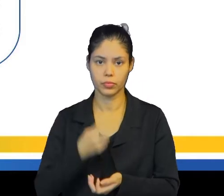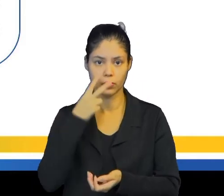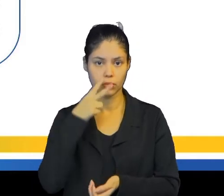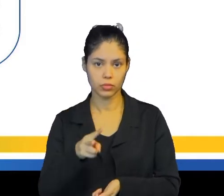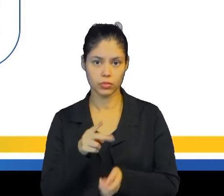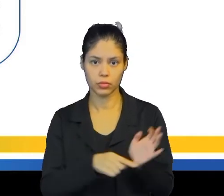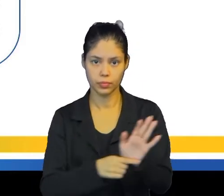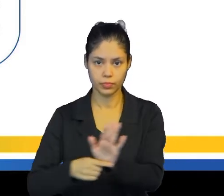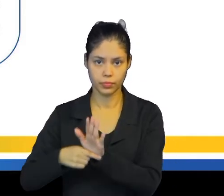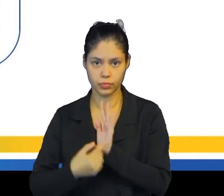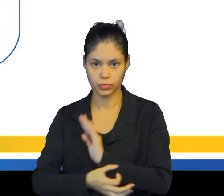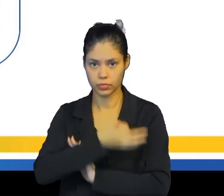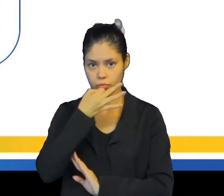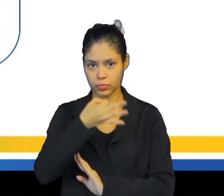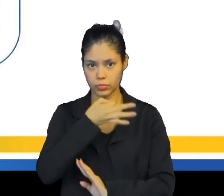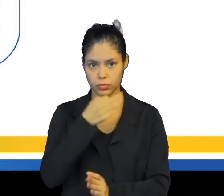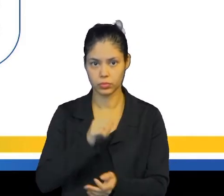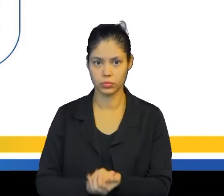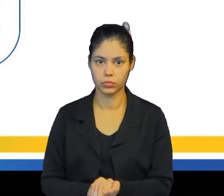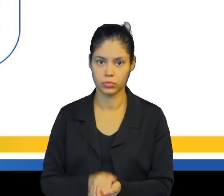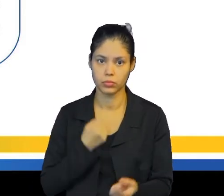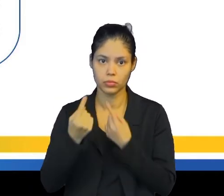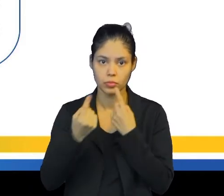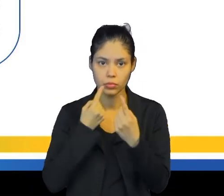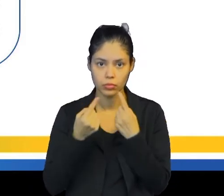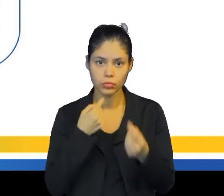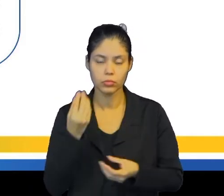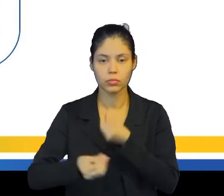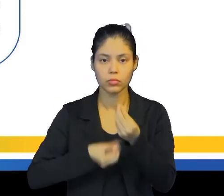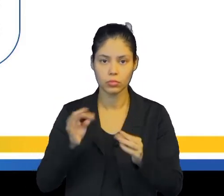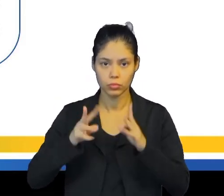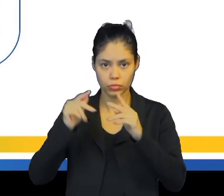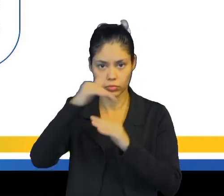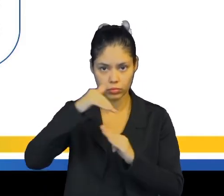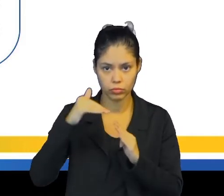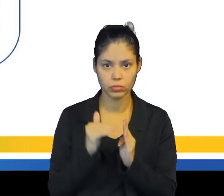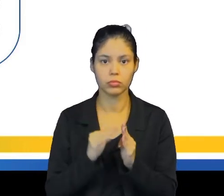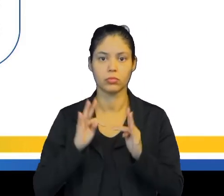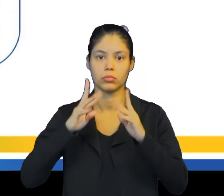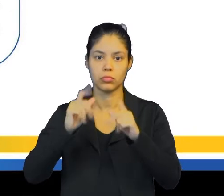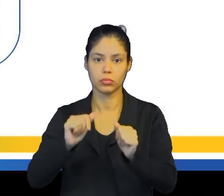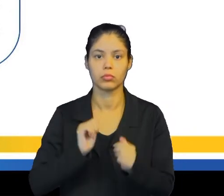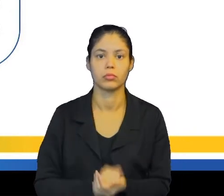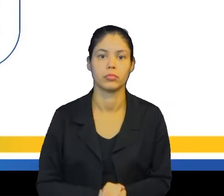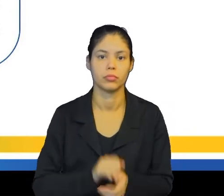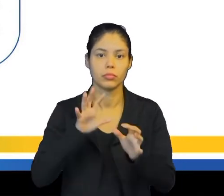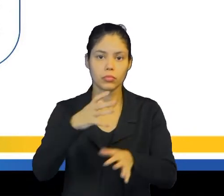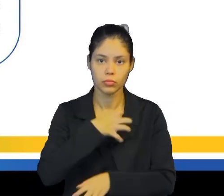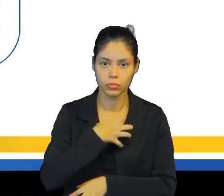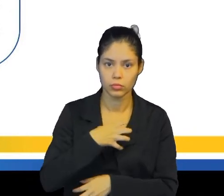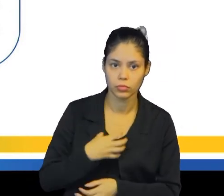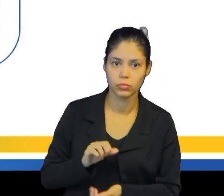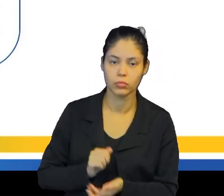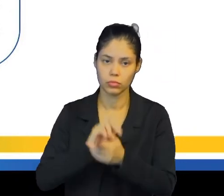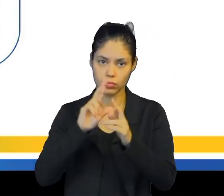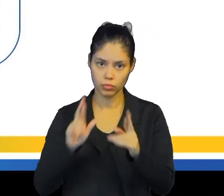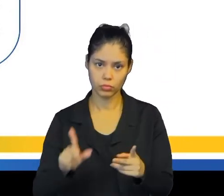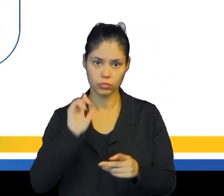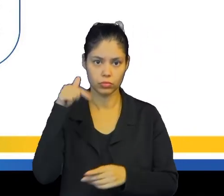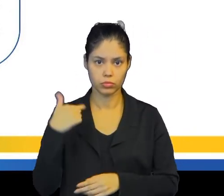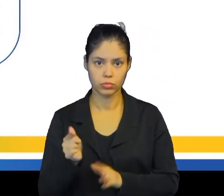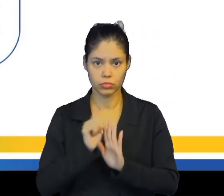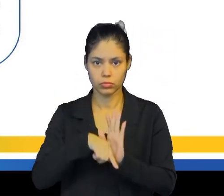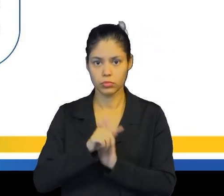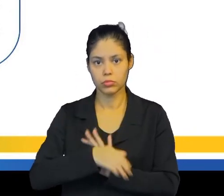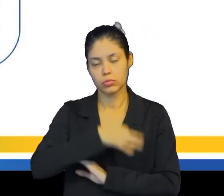pessoa, visto que ele representa a opinião do veículo de comunicação como um todo. Nesse sentido, ele se difere